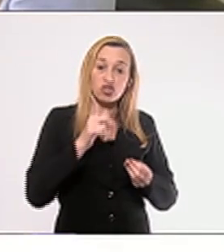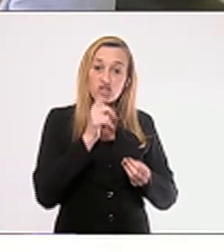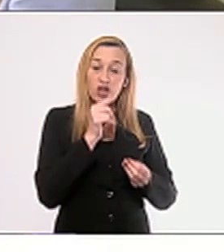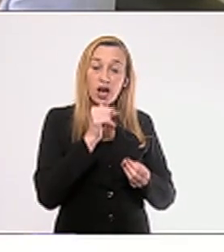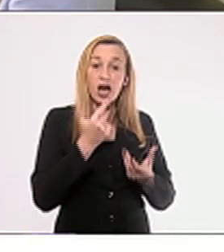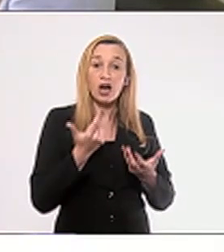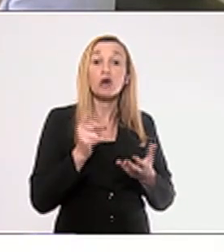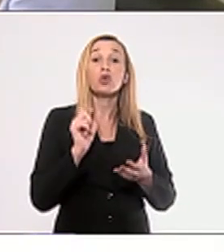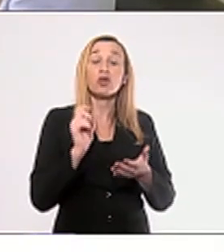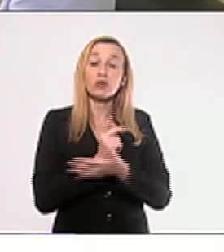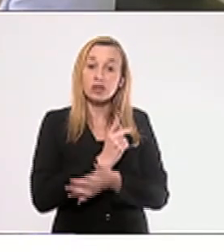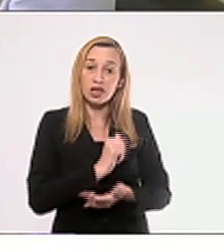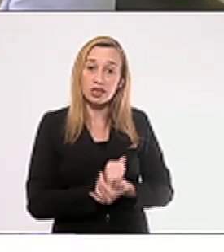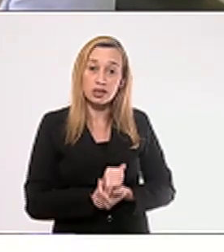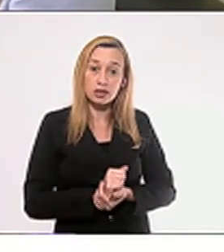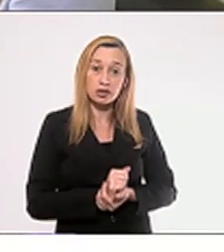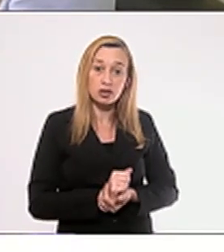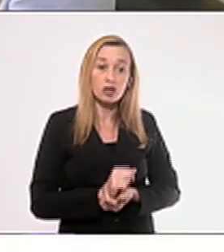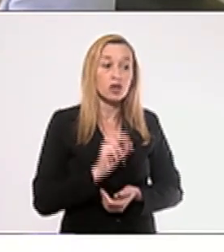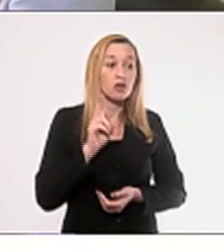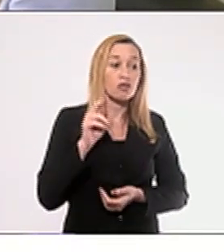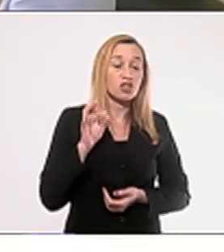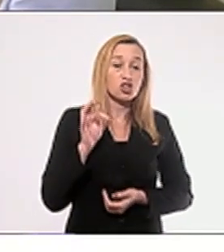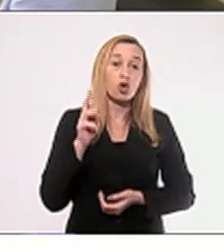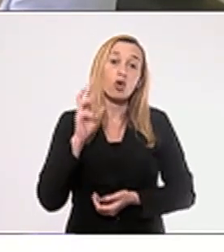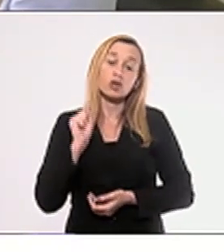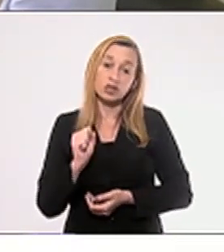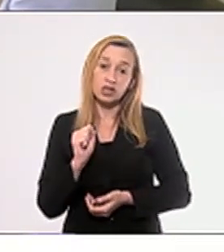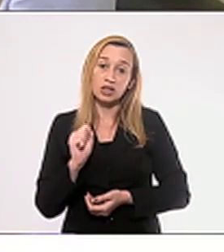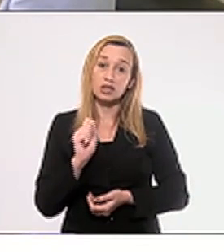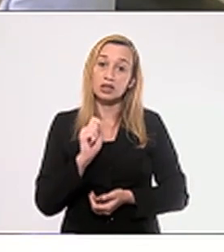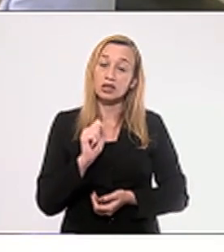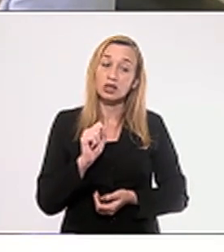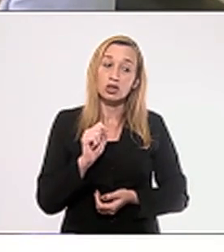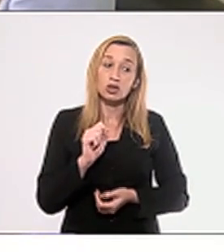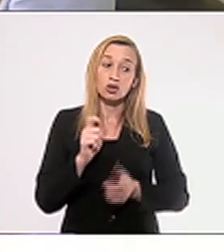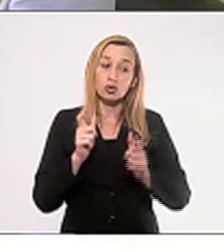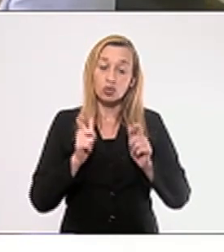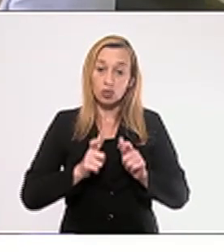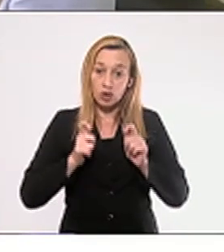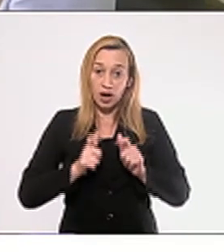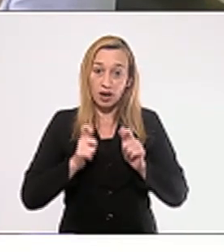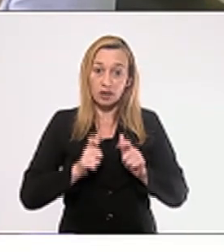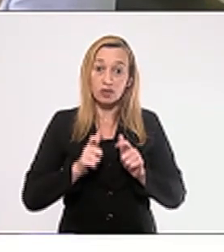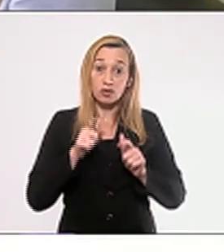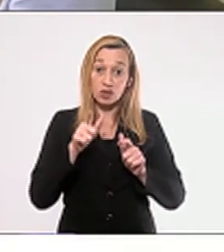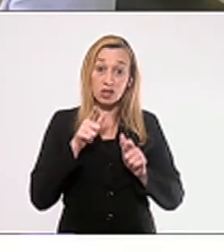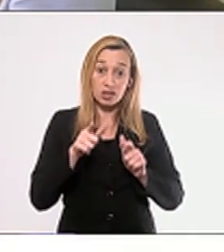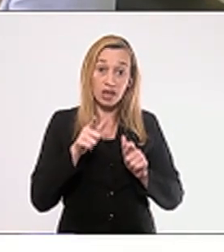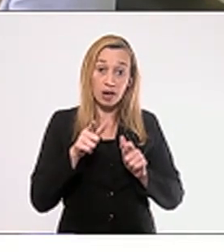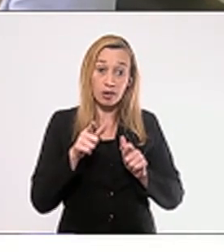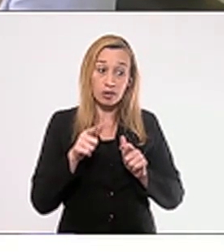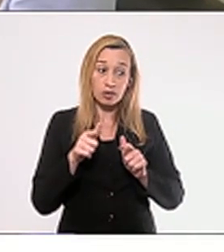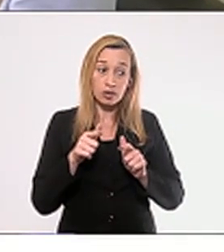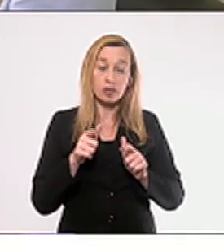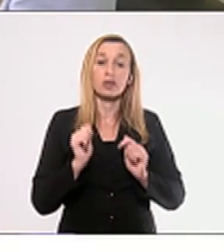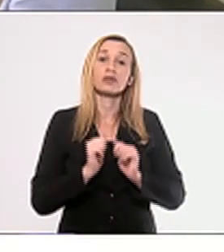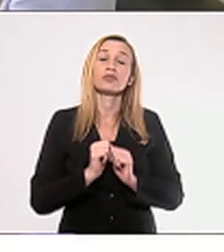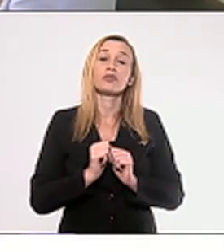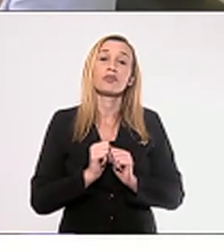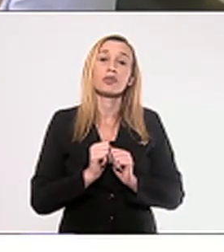Então, o que acontece quando você coloca uma ventosa num cavalete e um hidrômetro? Você está propiciando um ponto